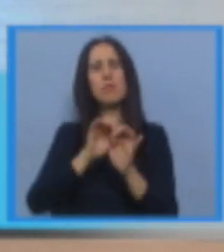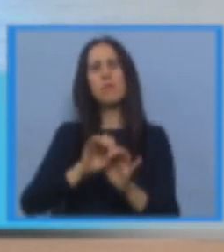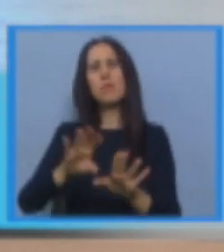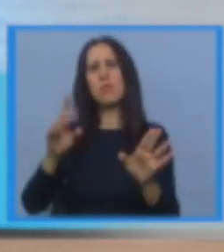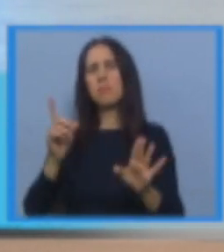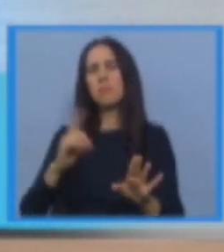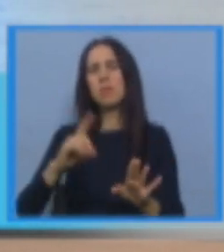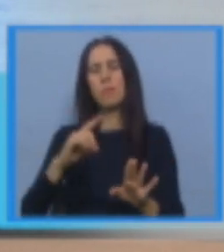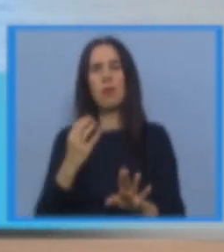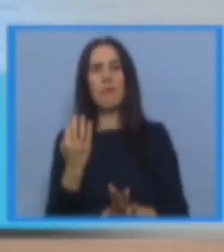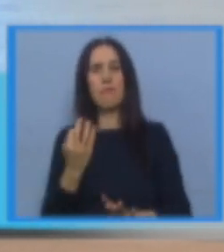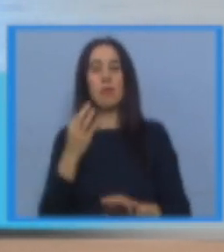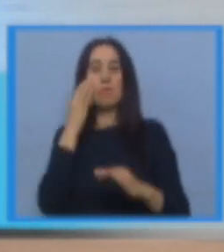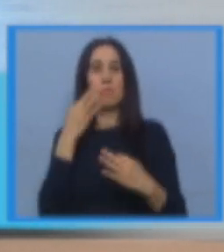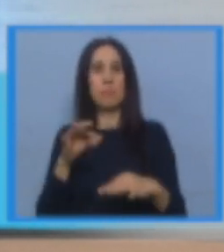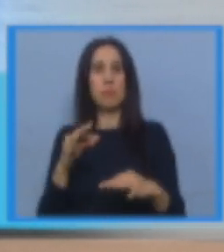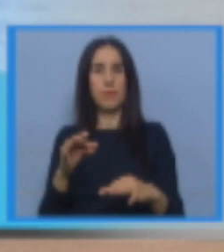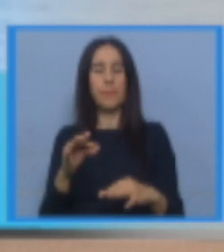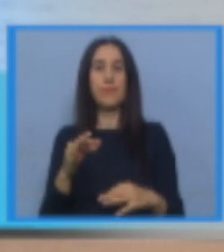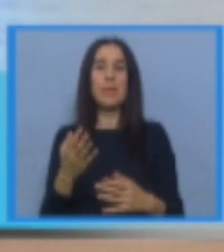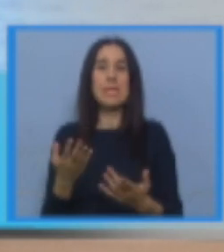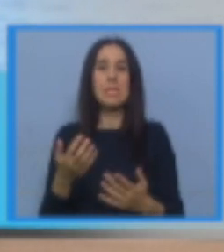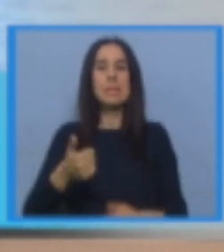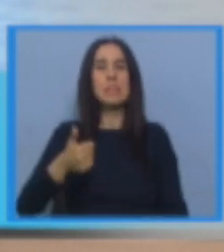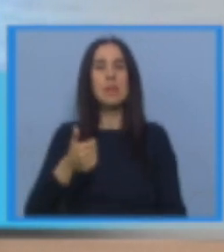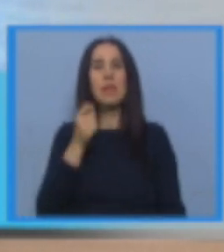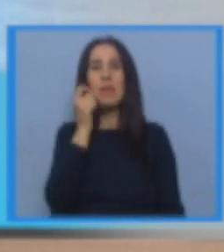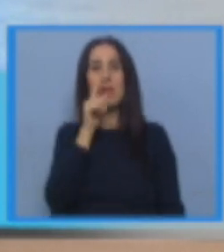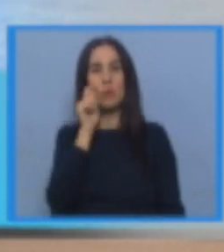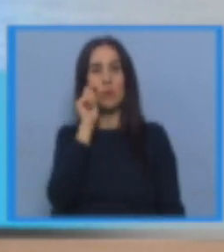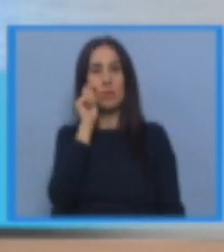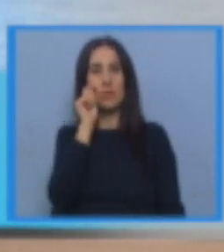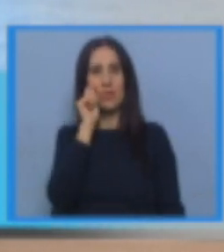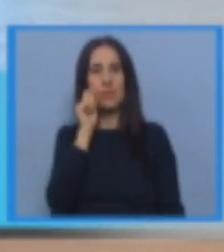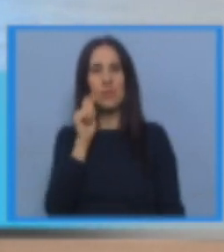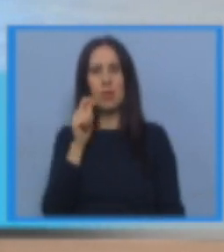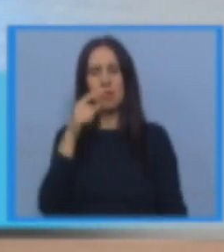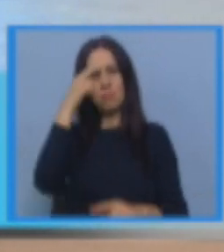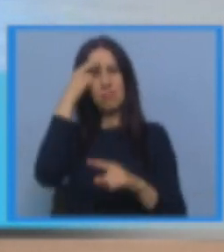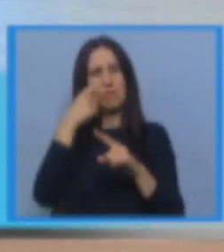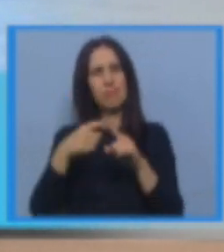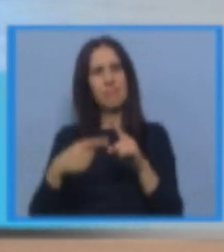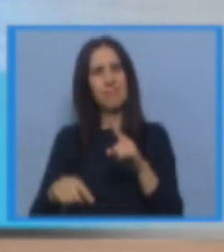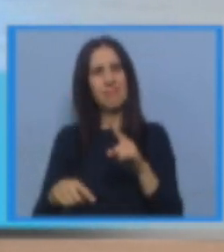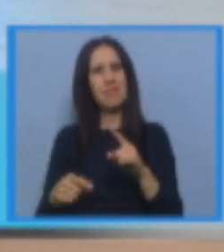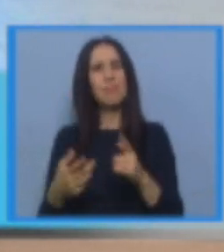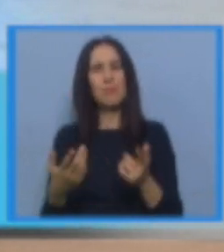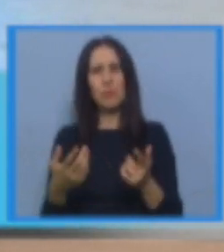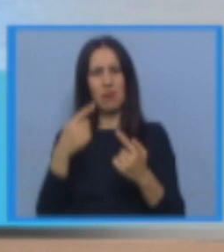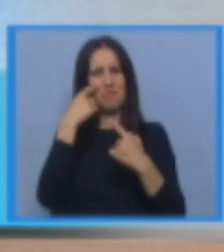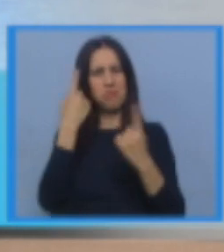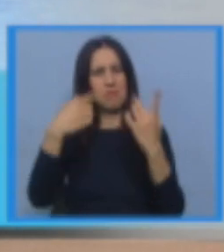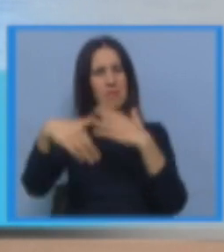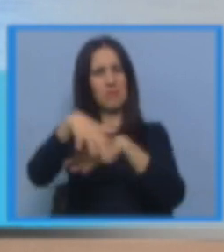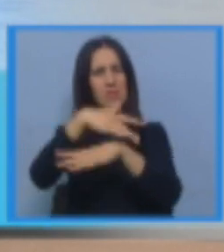como é natural, muitos, sobretudo os turistas, são surpreendidos por aquela